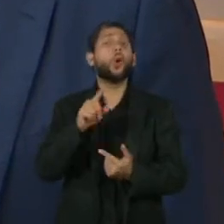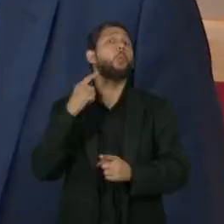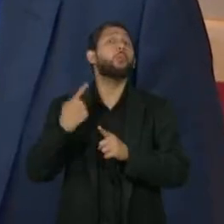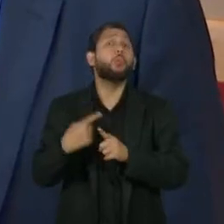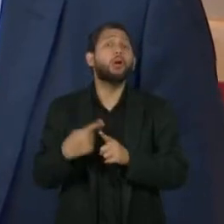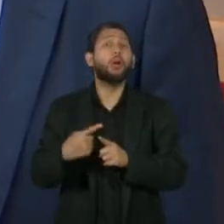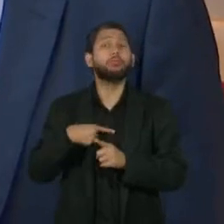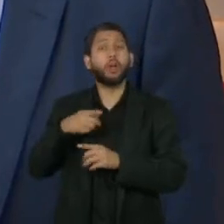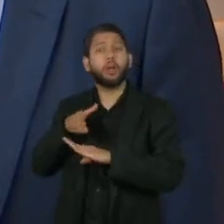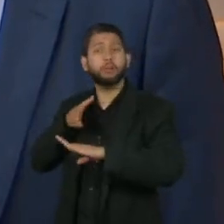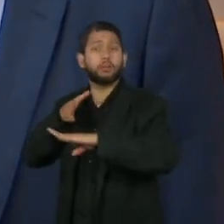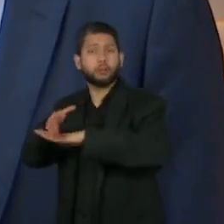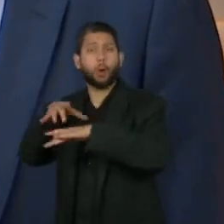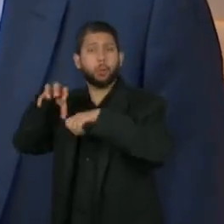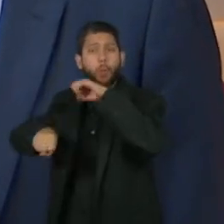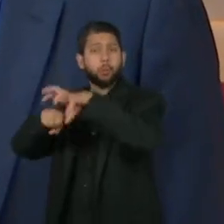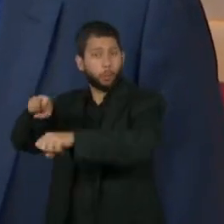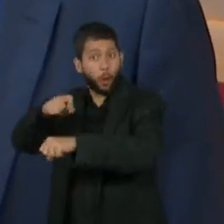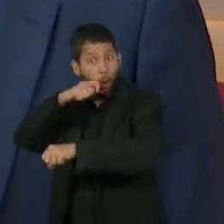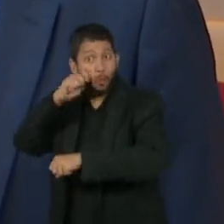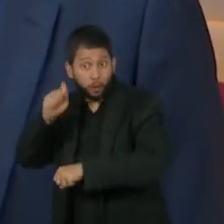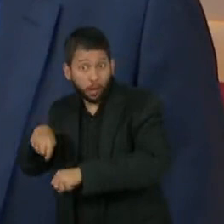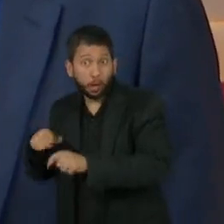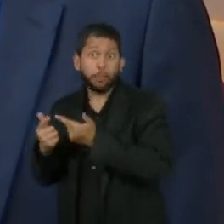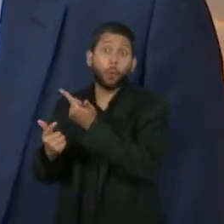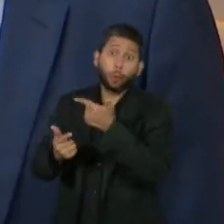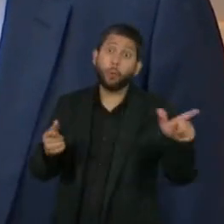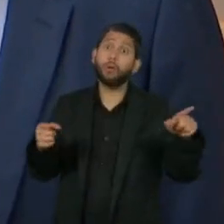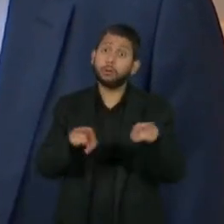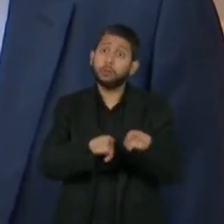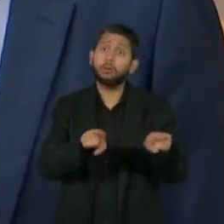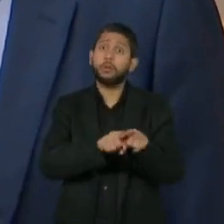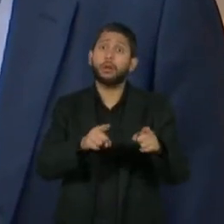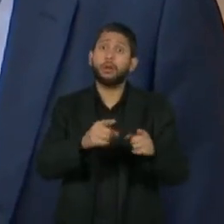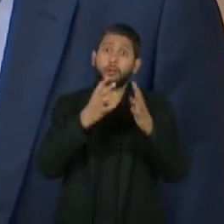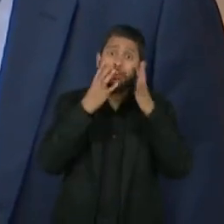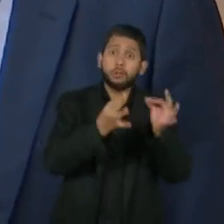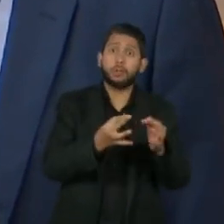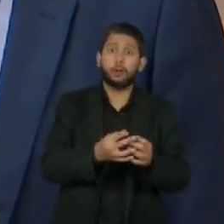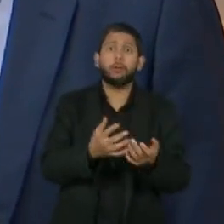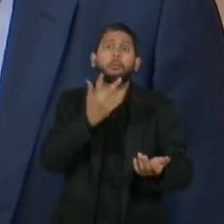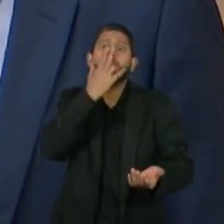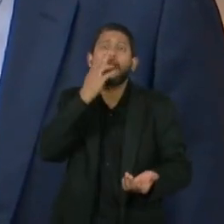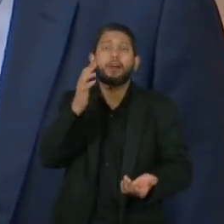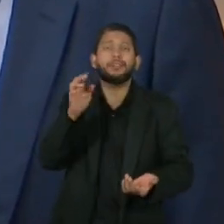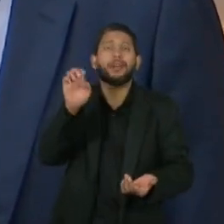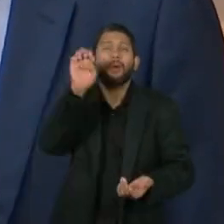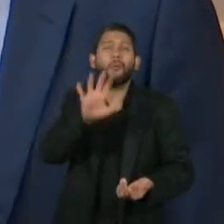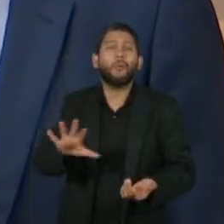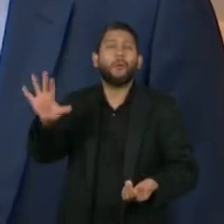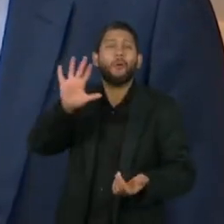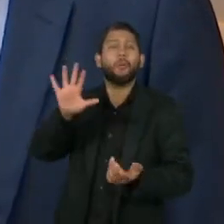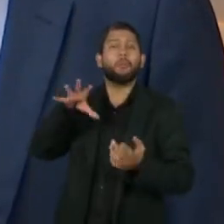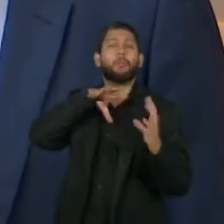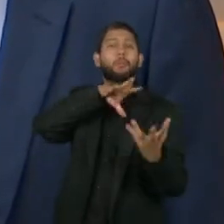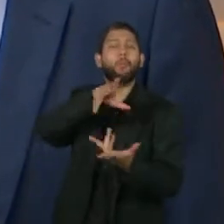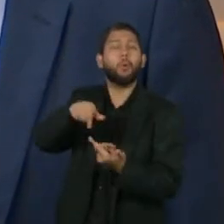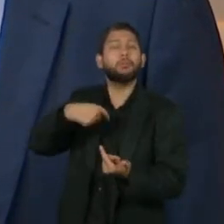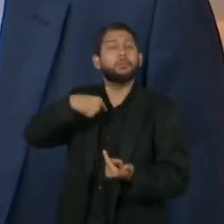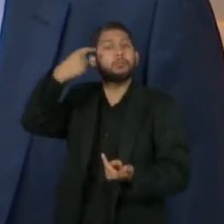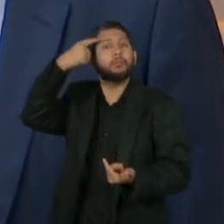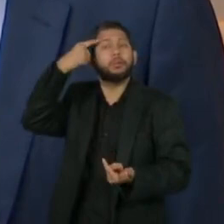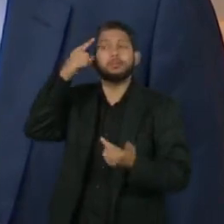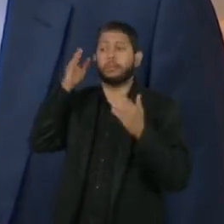mazelas além da invasão da Ucrânia grande disse que os efeitos da maneira como se lida com conflitos no leste europeu tem reflexos globais